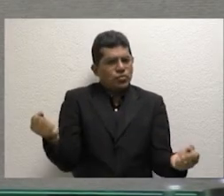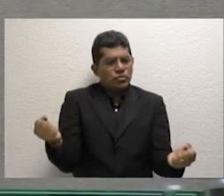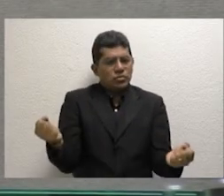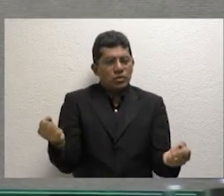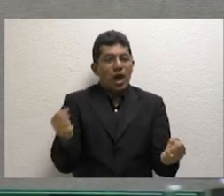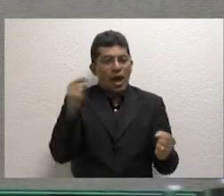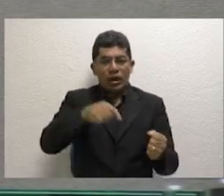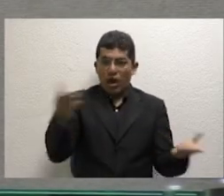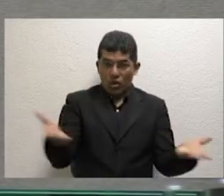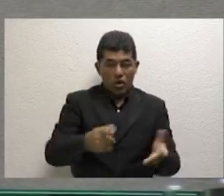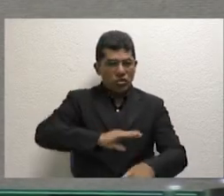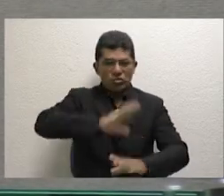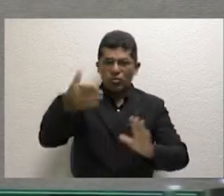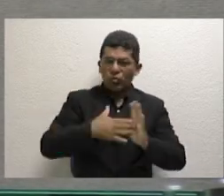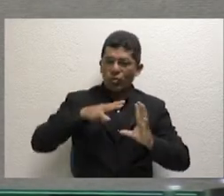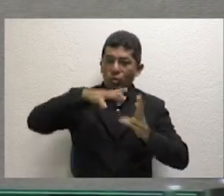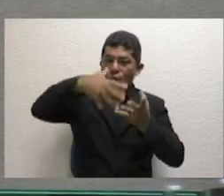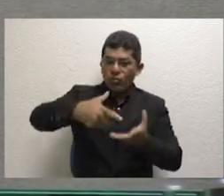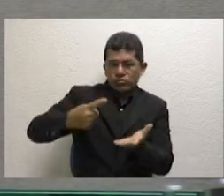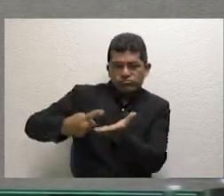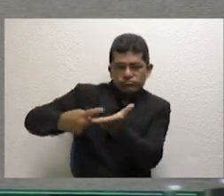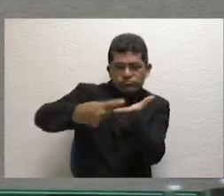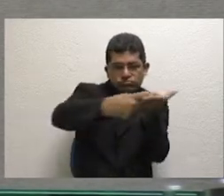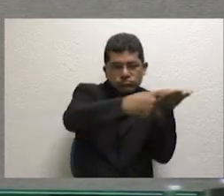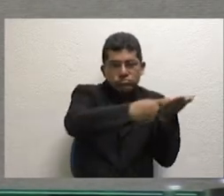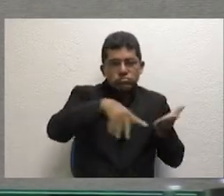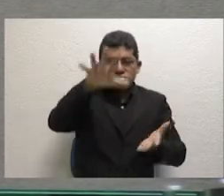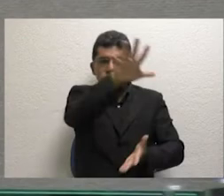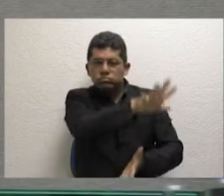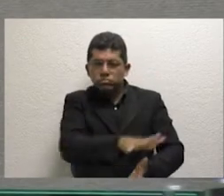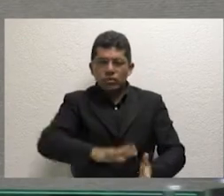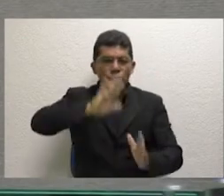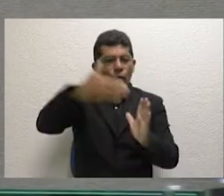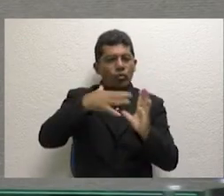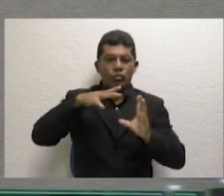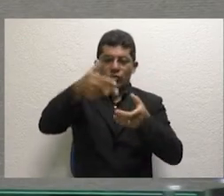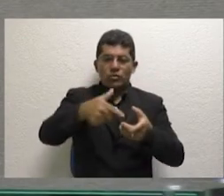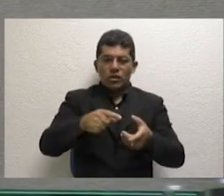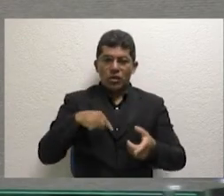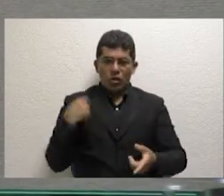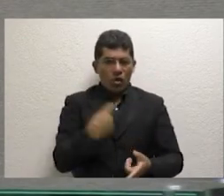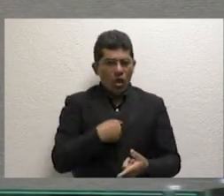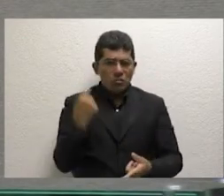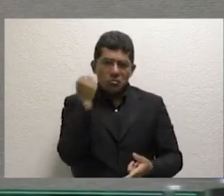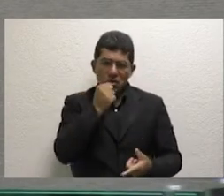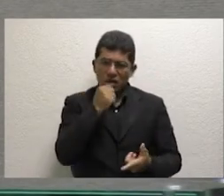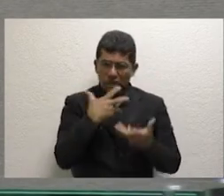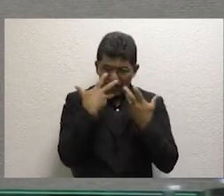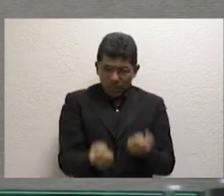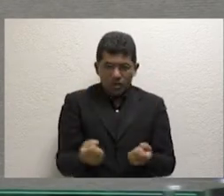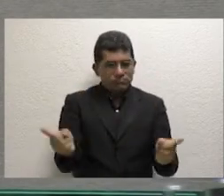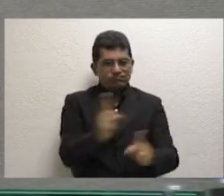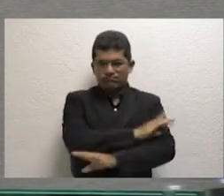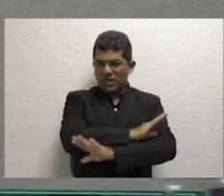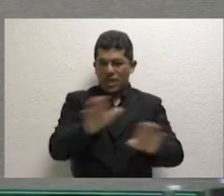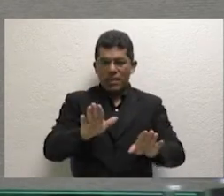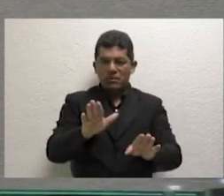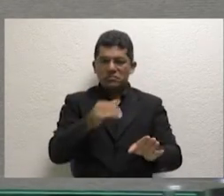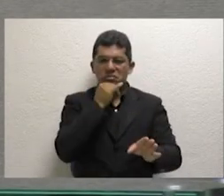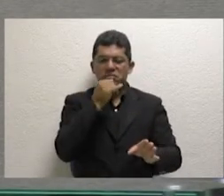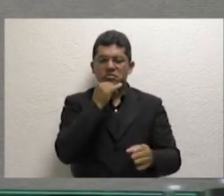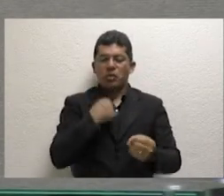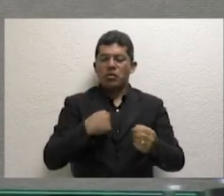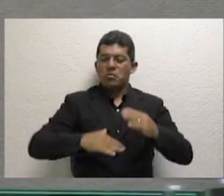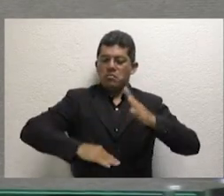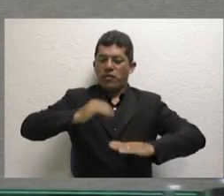movimento mundial nós mulheres não aceitaremos mais que queiram nos enquadrar só em profissão A ou B